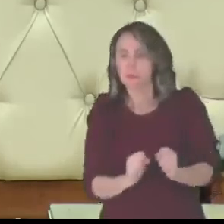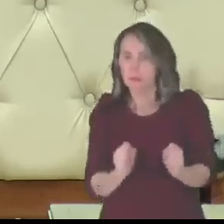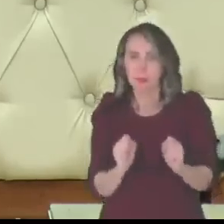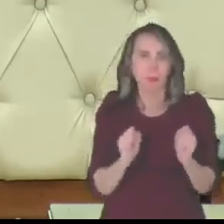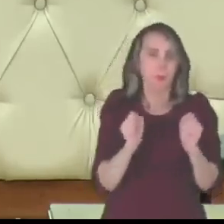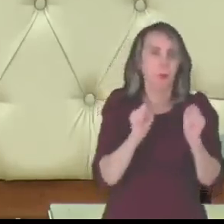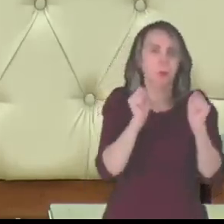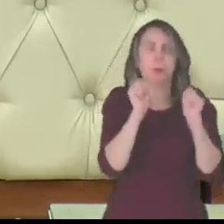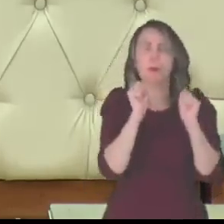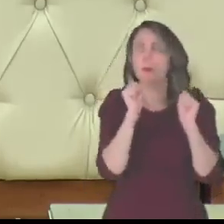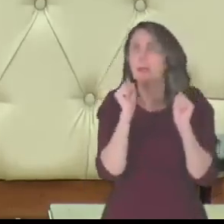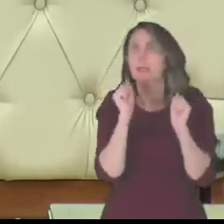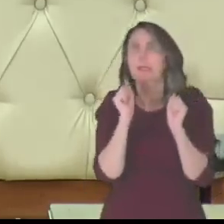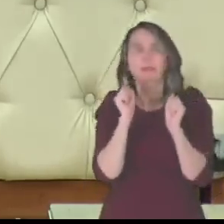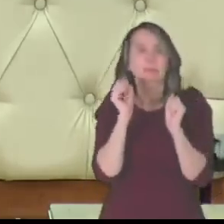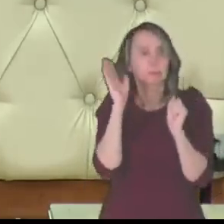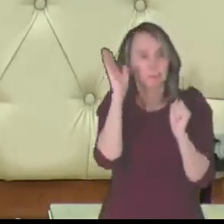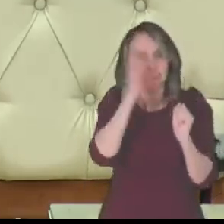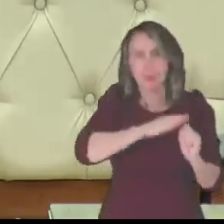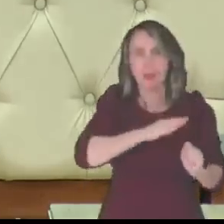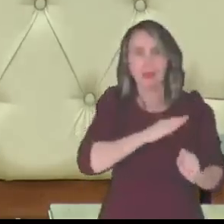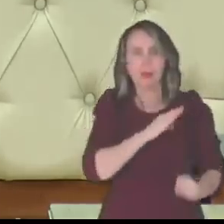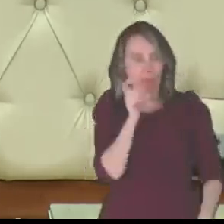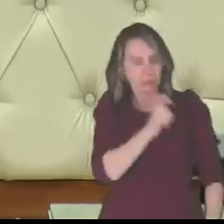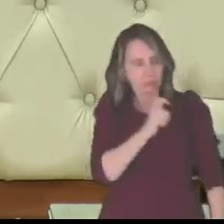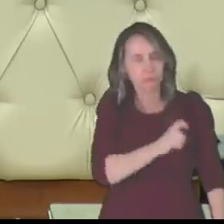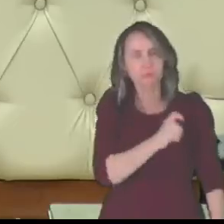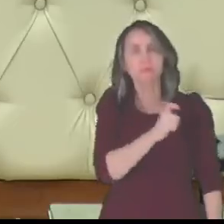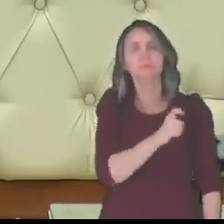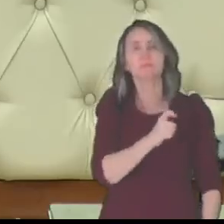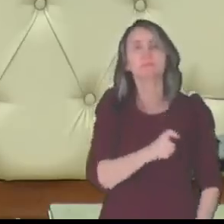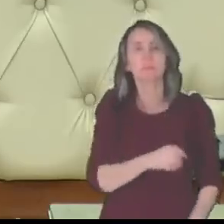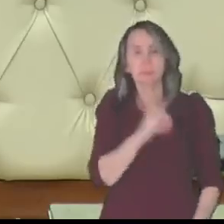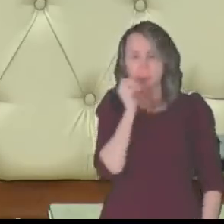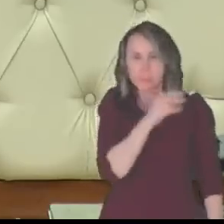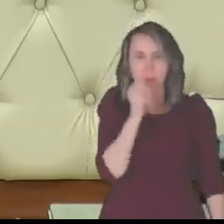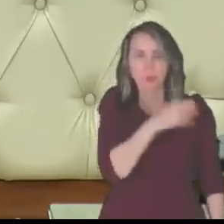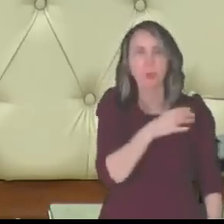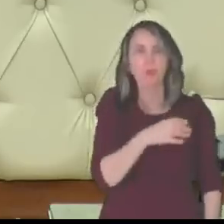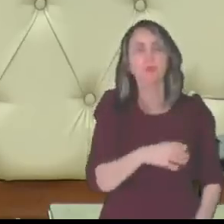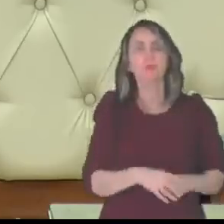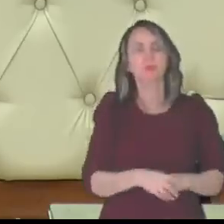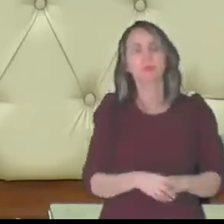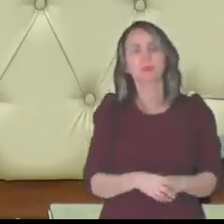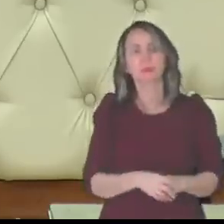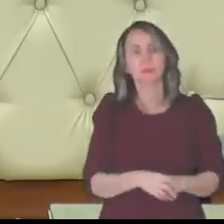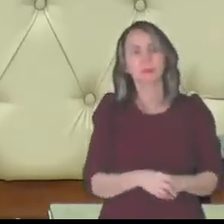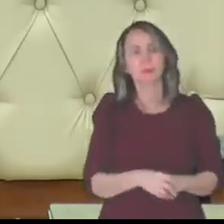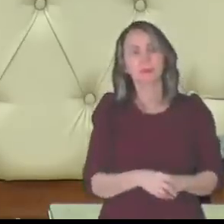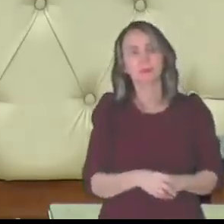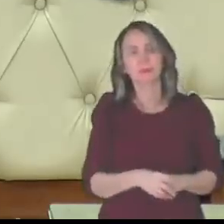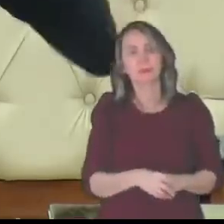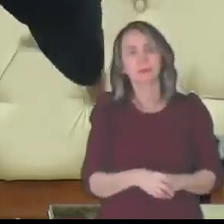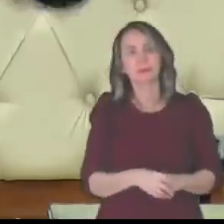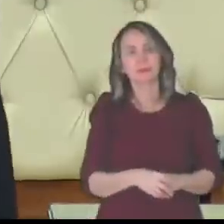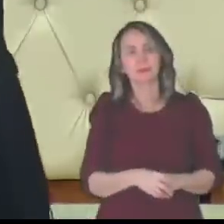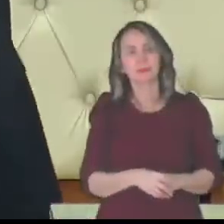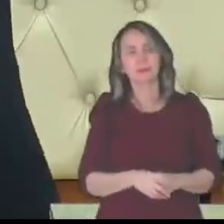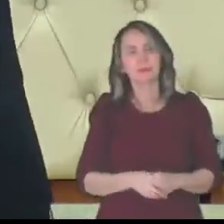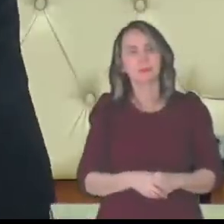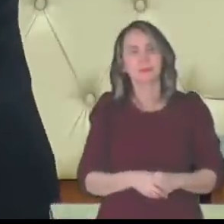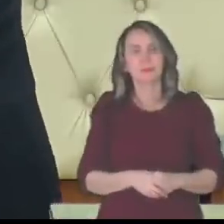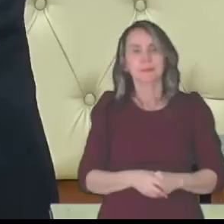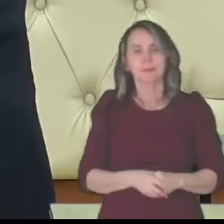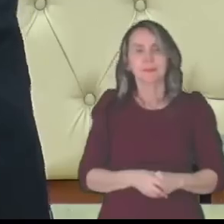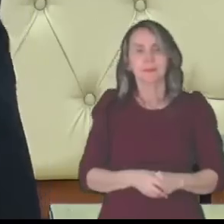animais de duas patas aleluia glória a Deus lá se tiver animal feroz lá você